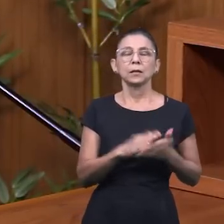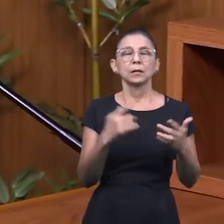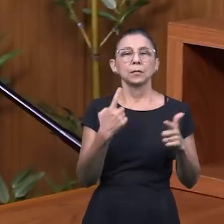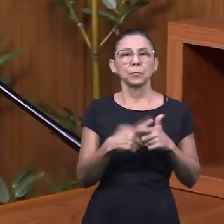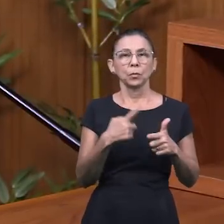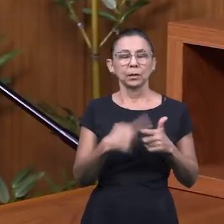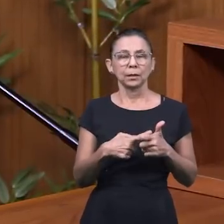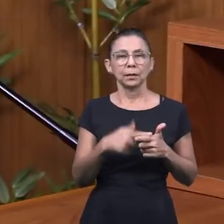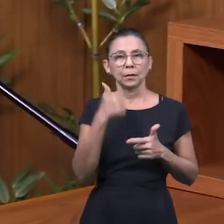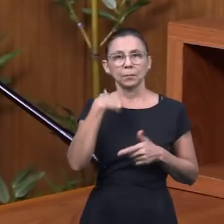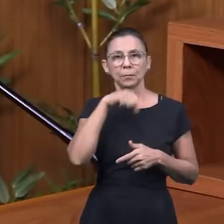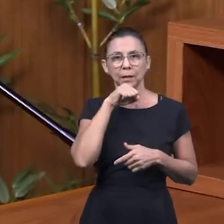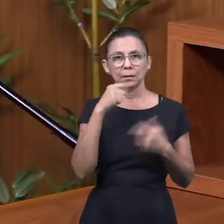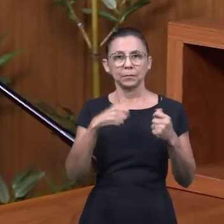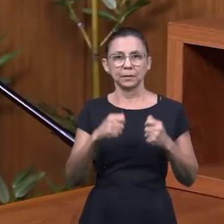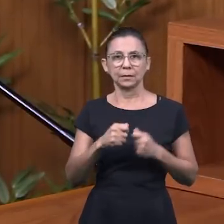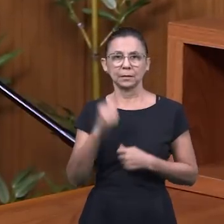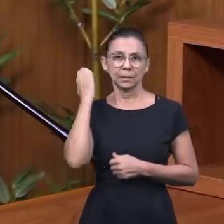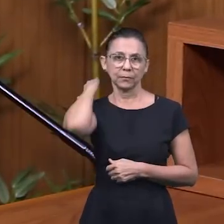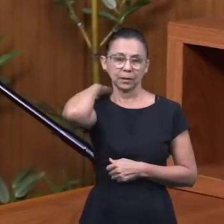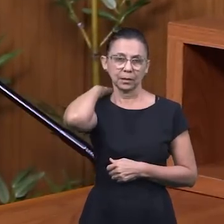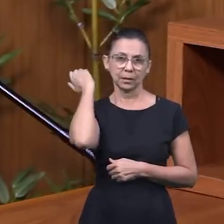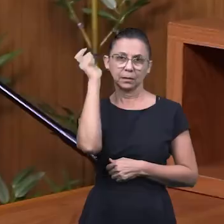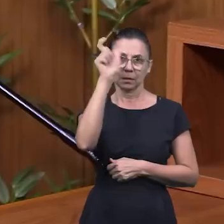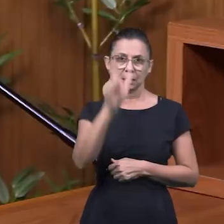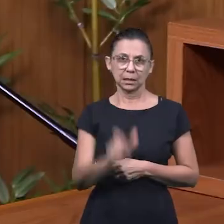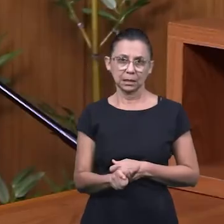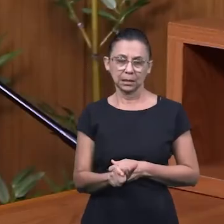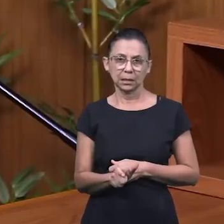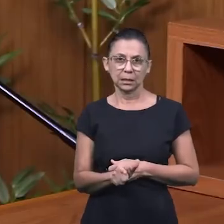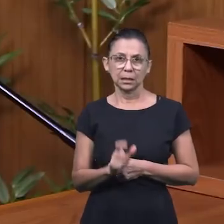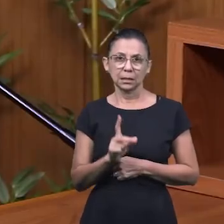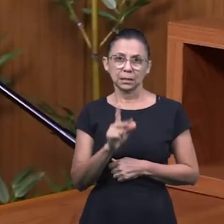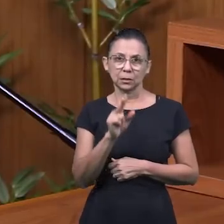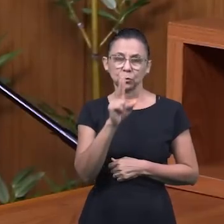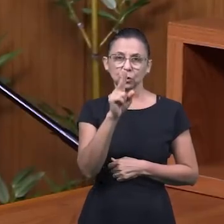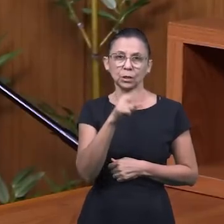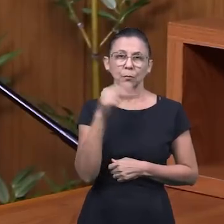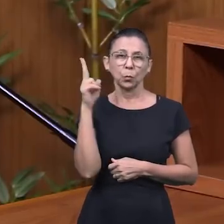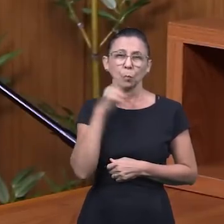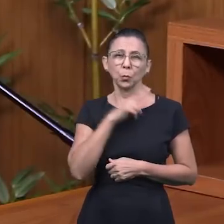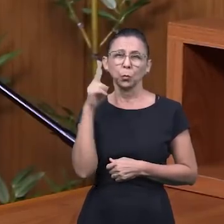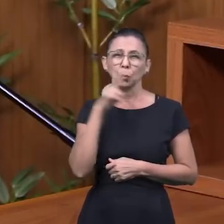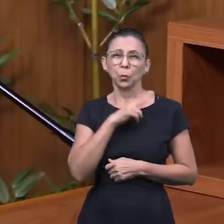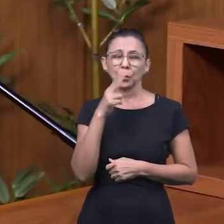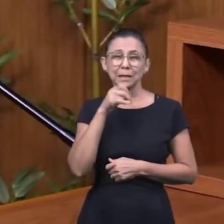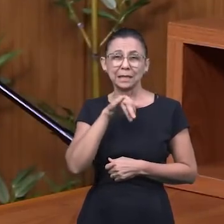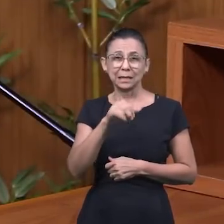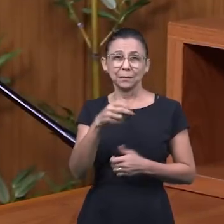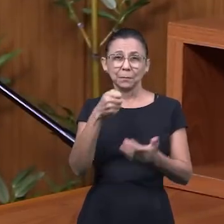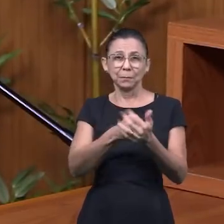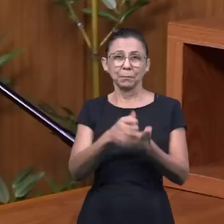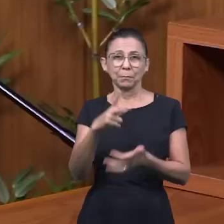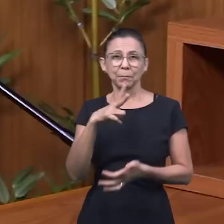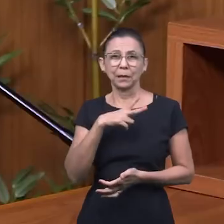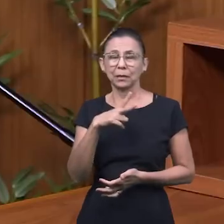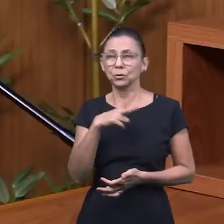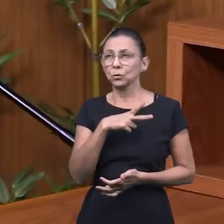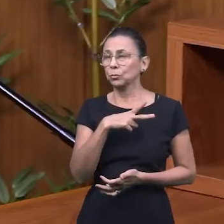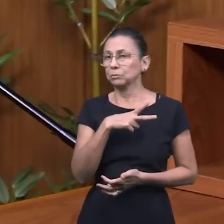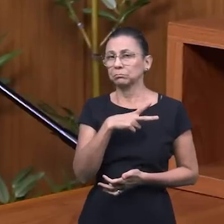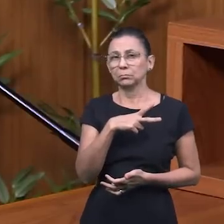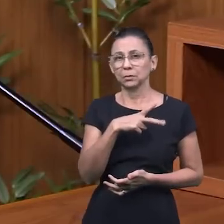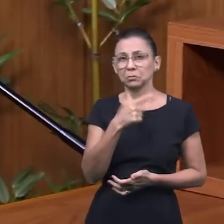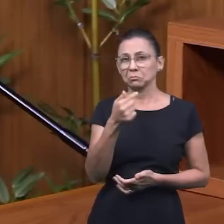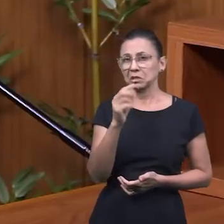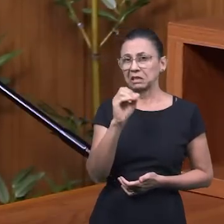que ela precisaria fazer, que é uma cirurgia de emergência, se fosse particular, seria caríssima. Caríssima, caríssima. Coisa